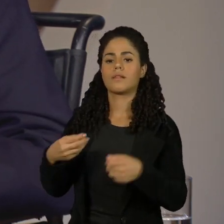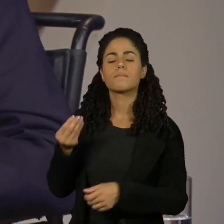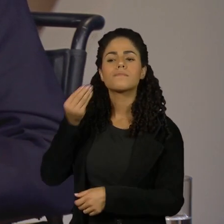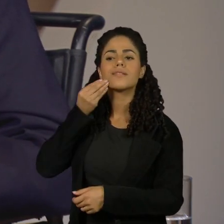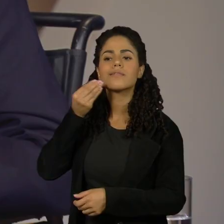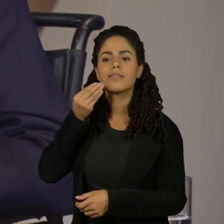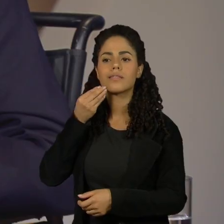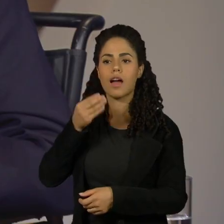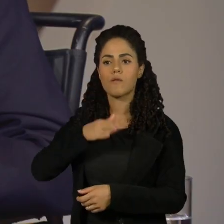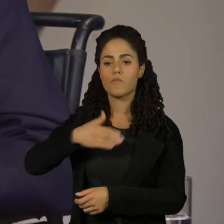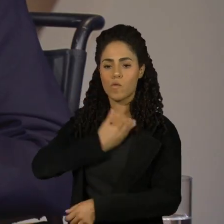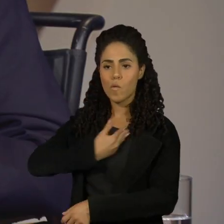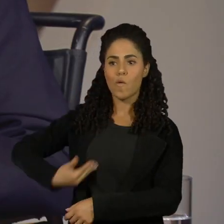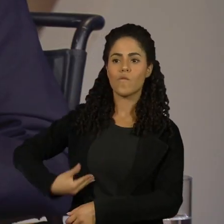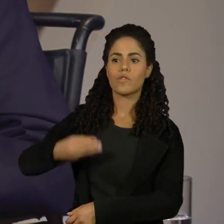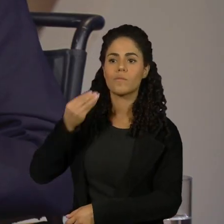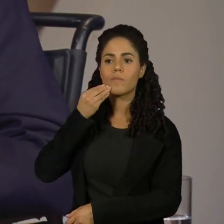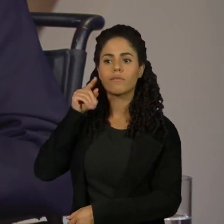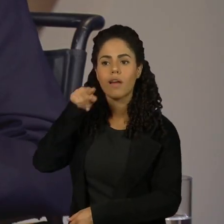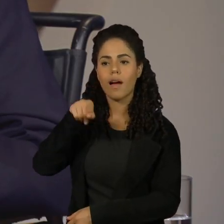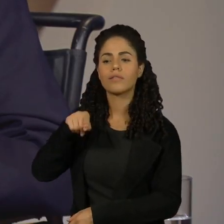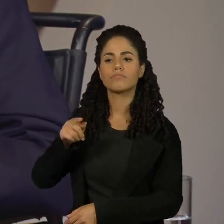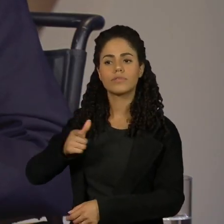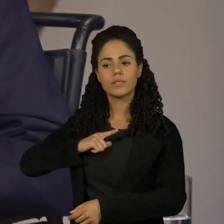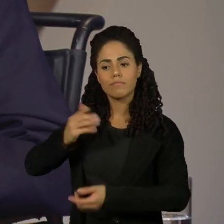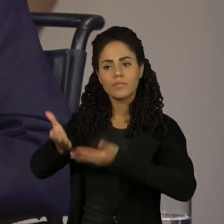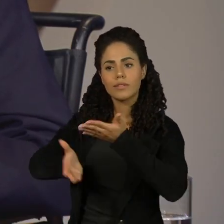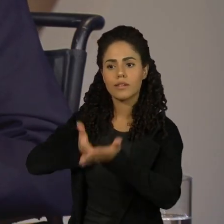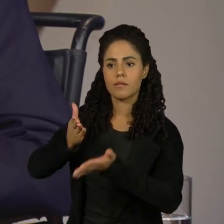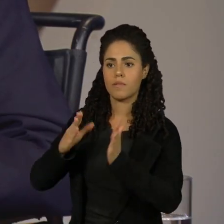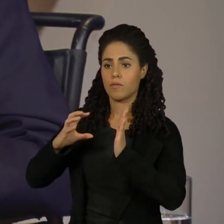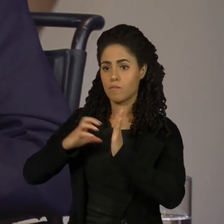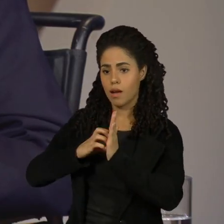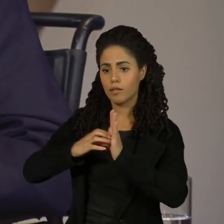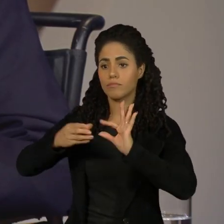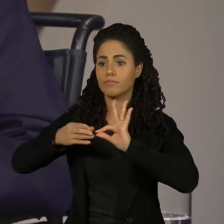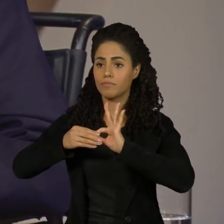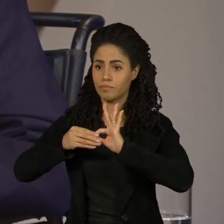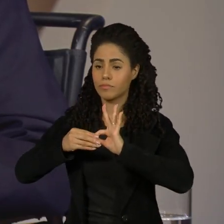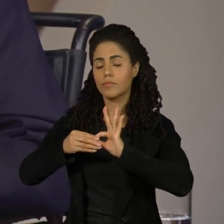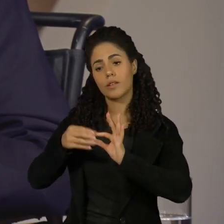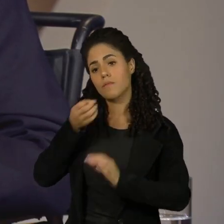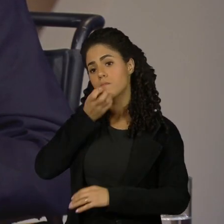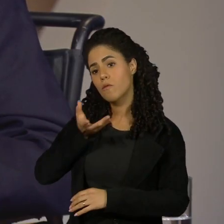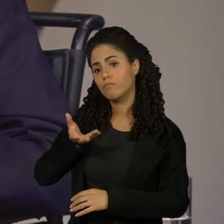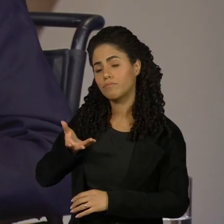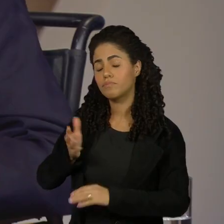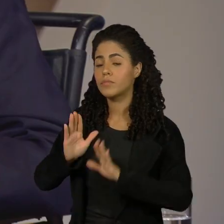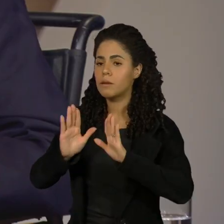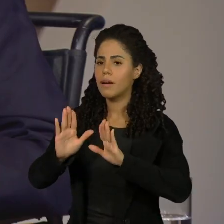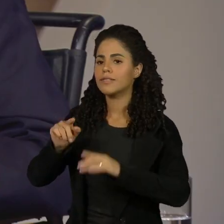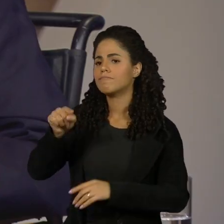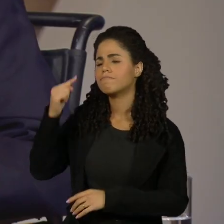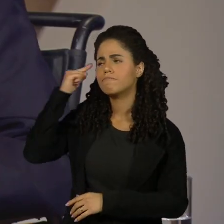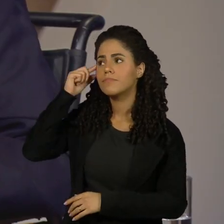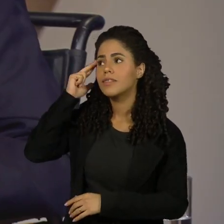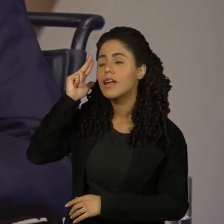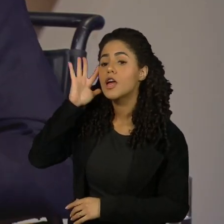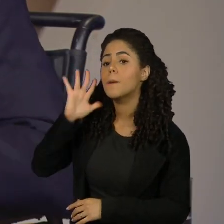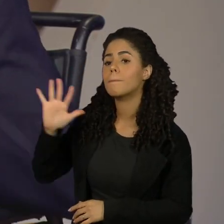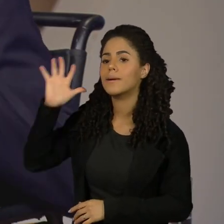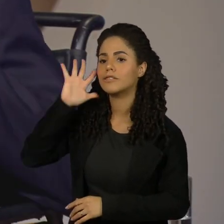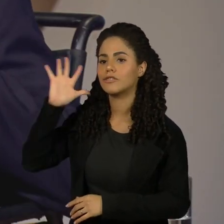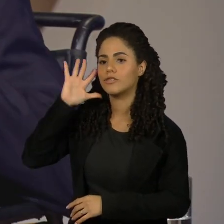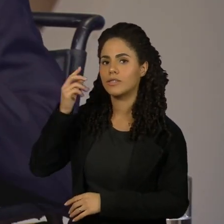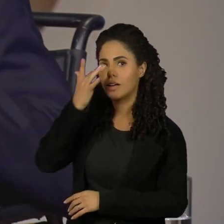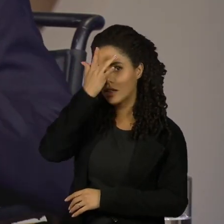central para o governo que lida com HIV e AIDS, que é uma coisa muito bonita. Você imagina que todo mundo,